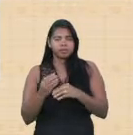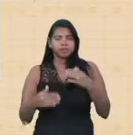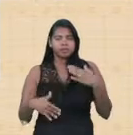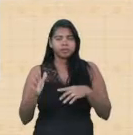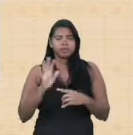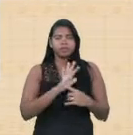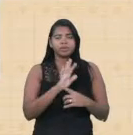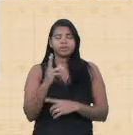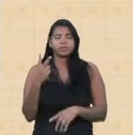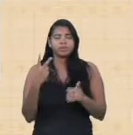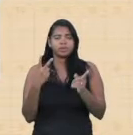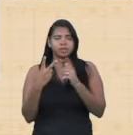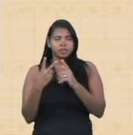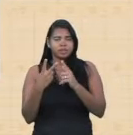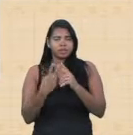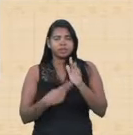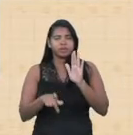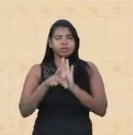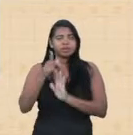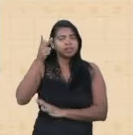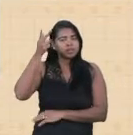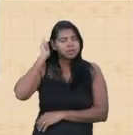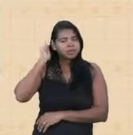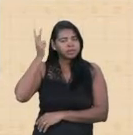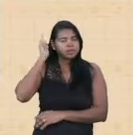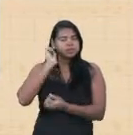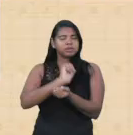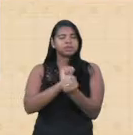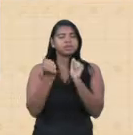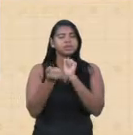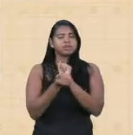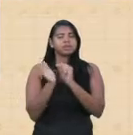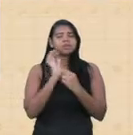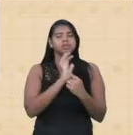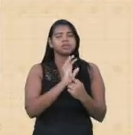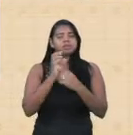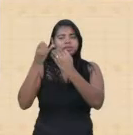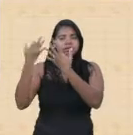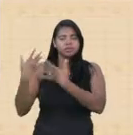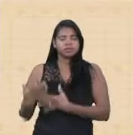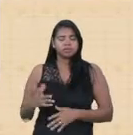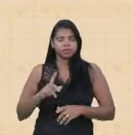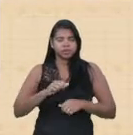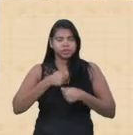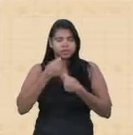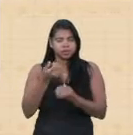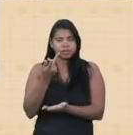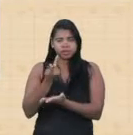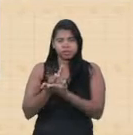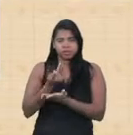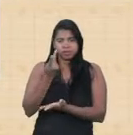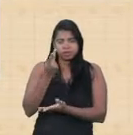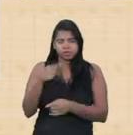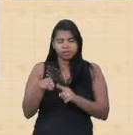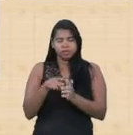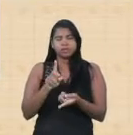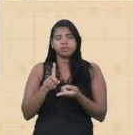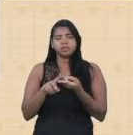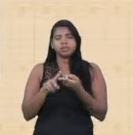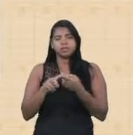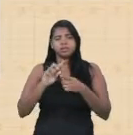segunda lei de Newton ela passa por uma adaptação, deixando de ser chamada de força resultante e passando a ser chamada de